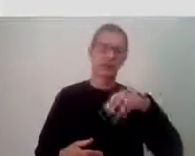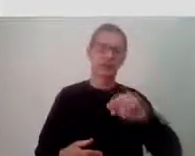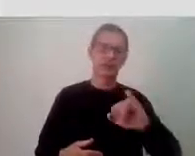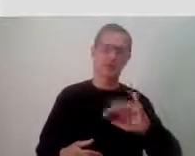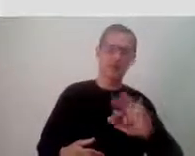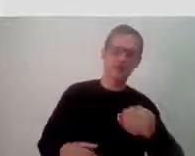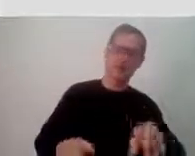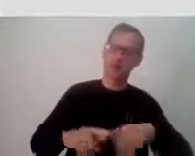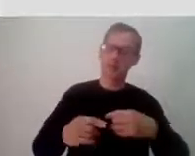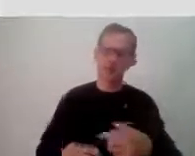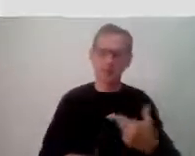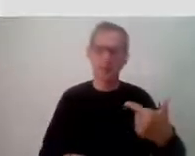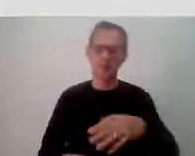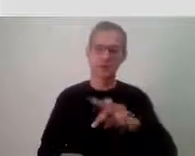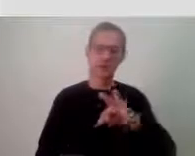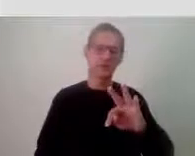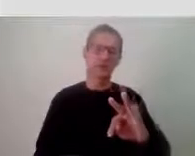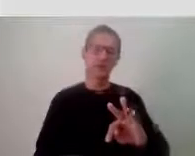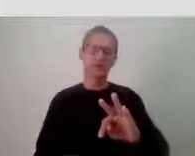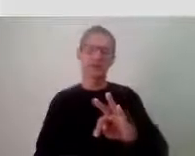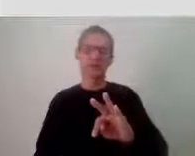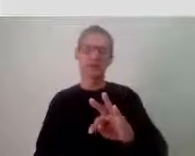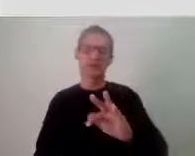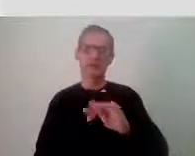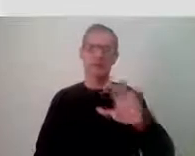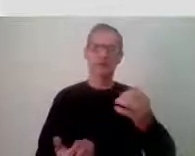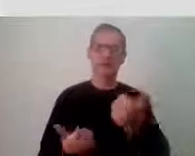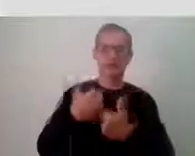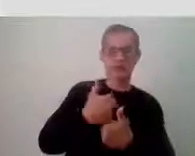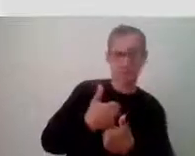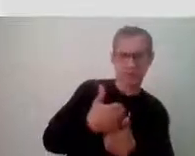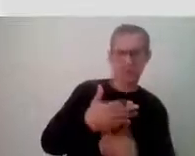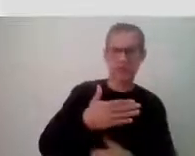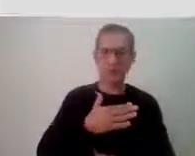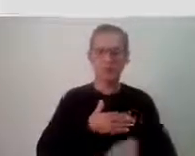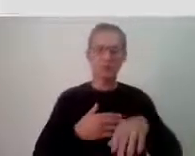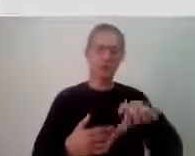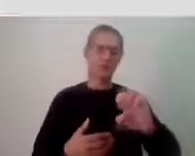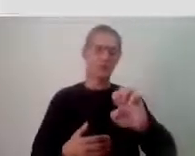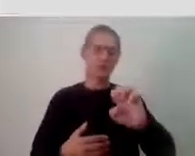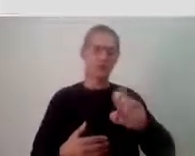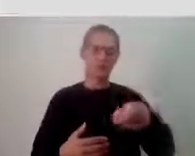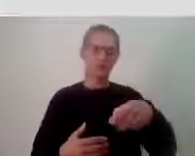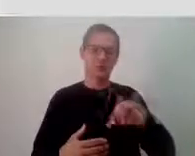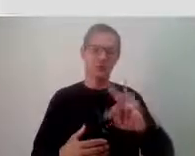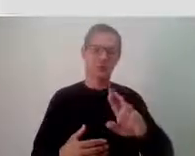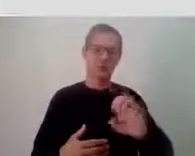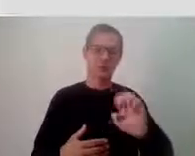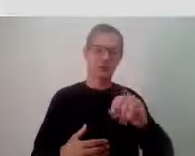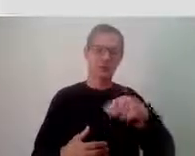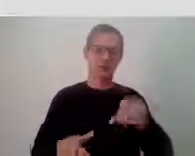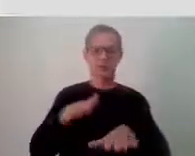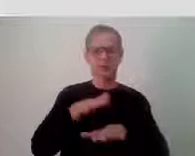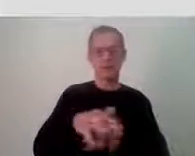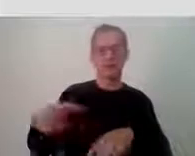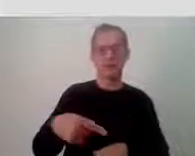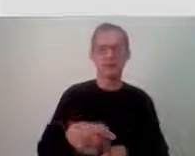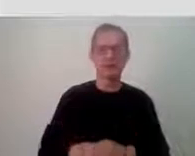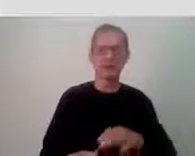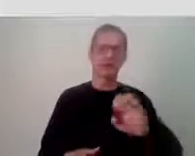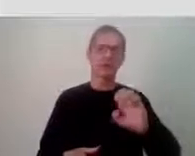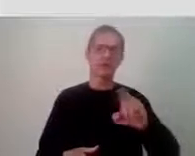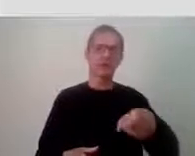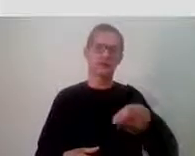parte do teorema fundamental do cálculo, nós vamos substituir os meus extremos. Extremo superior menos extremo